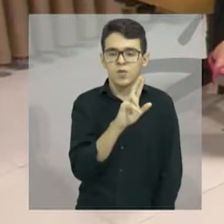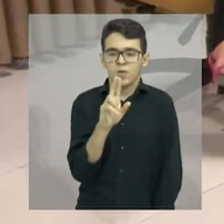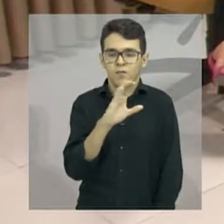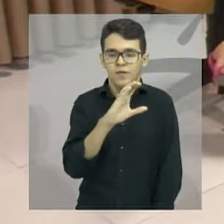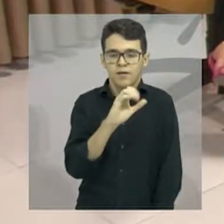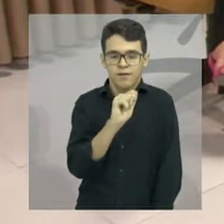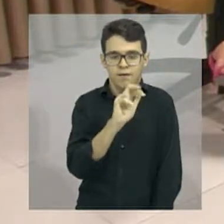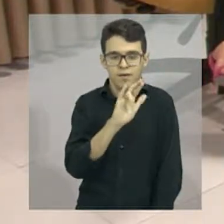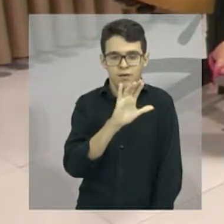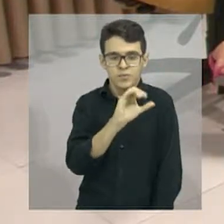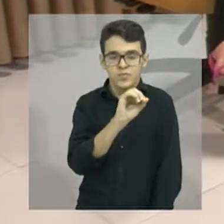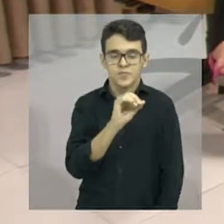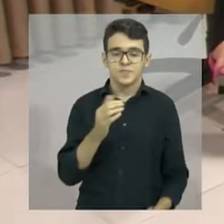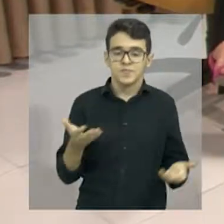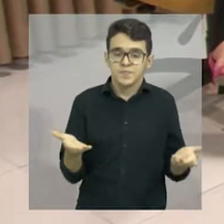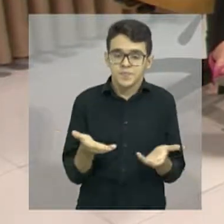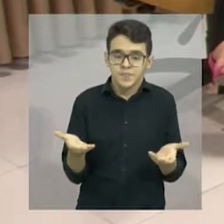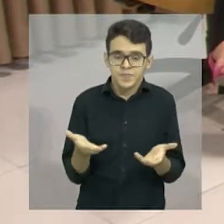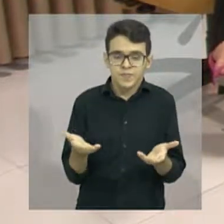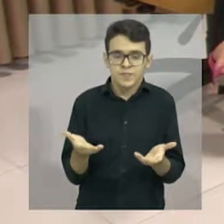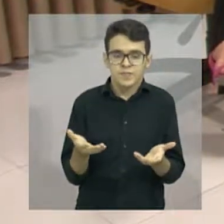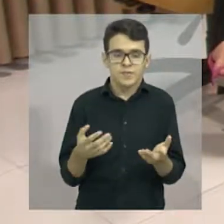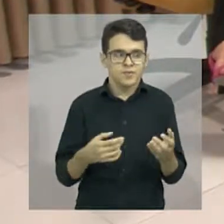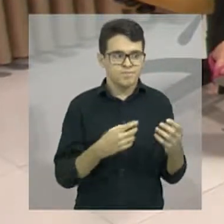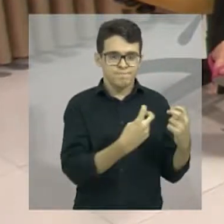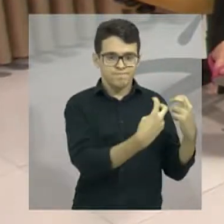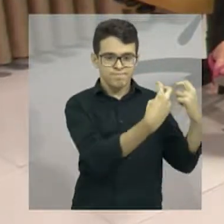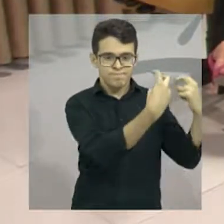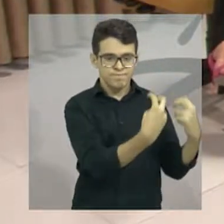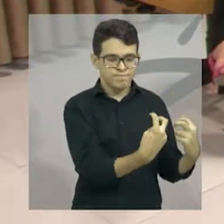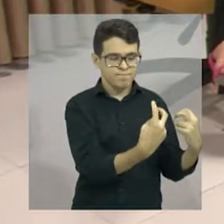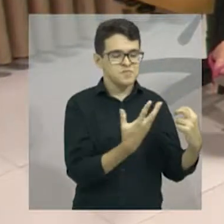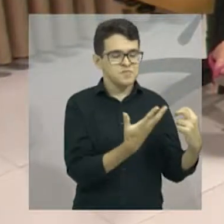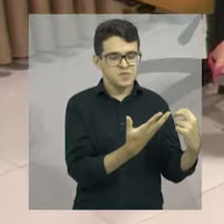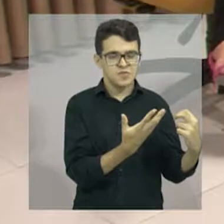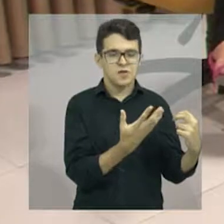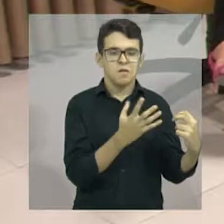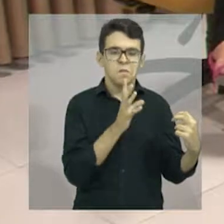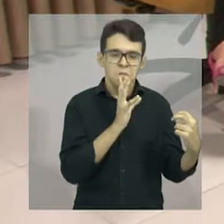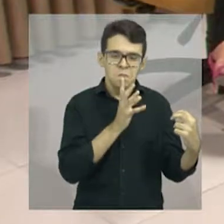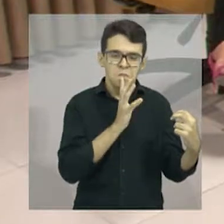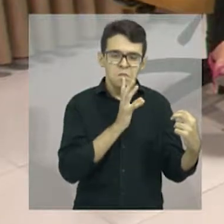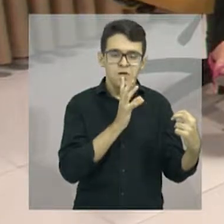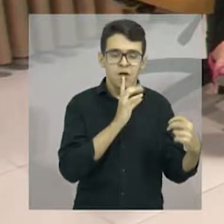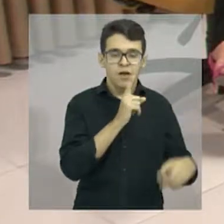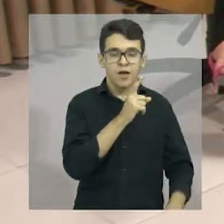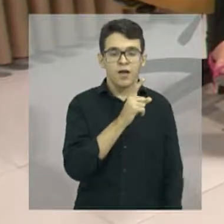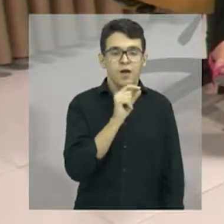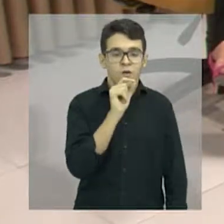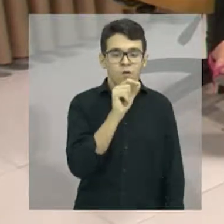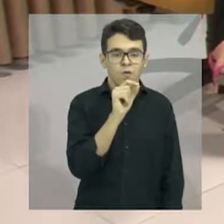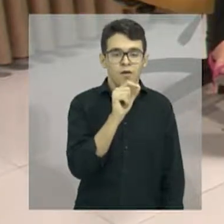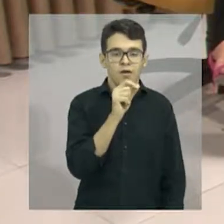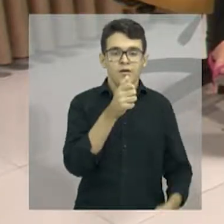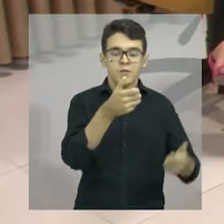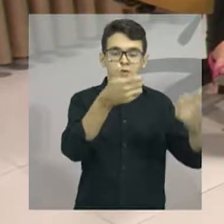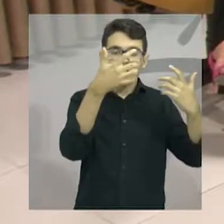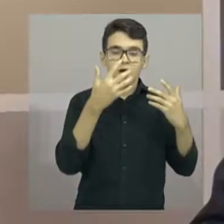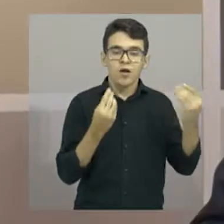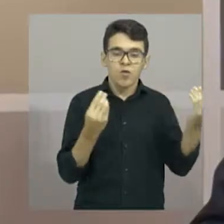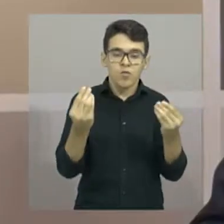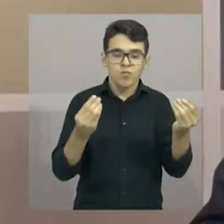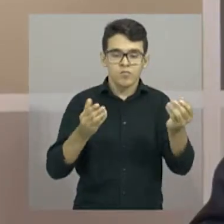gente começasse agora esse momento, já que eu estou aqui com 2 especialistas, né, falando mesmo da questão das opções, do tratamento, para que a